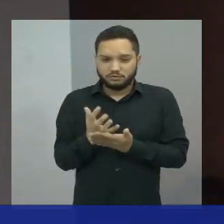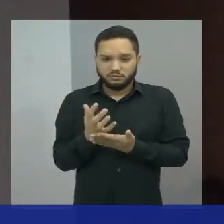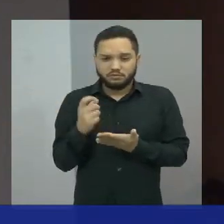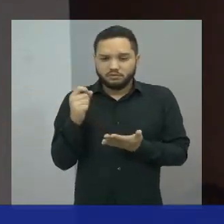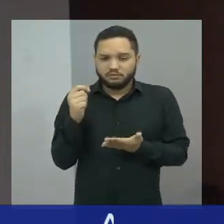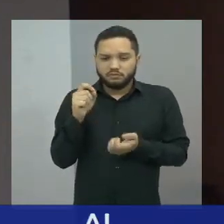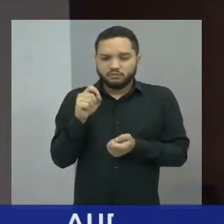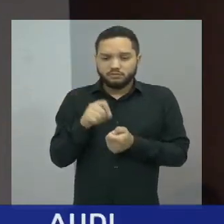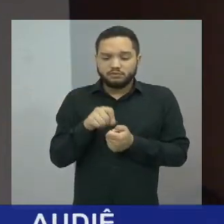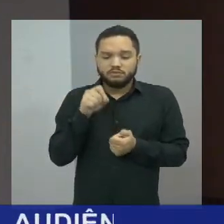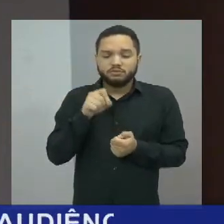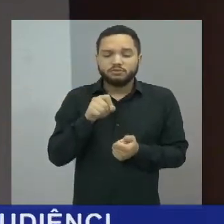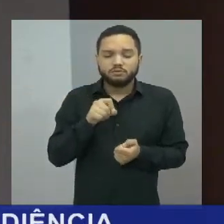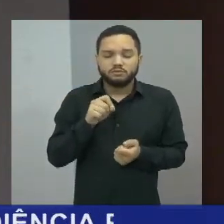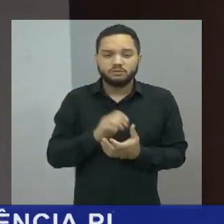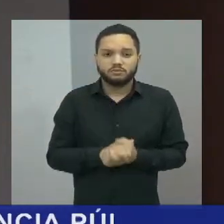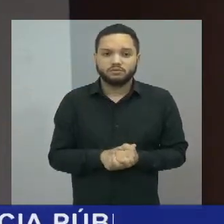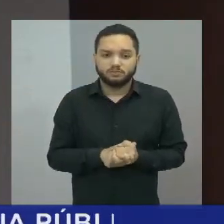é